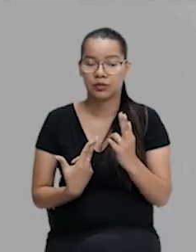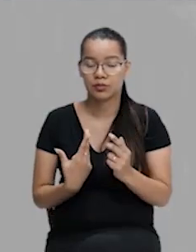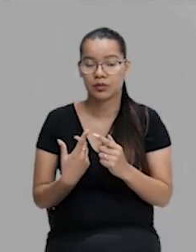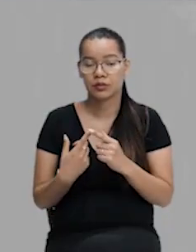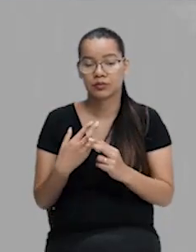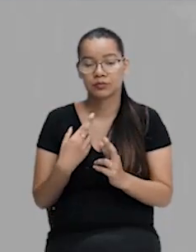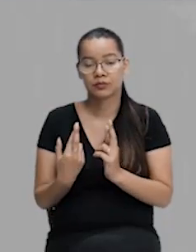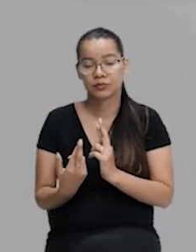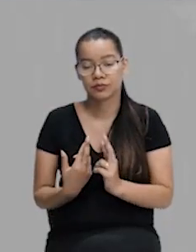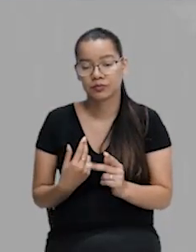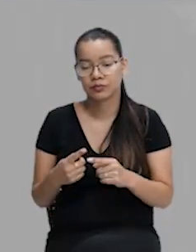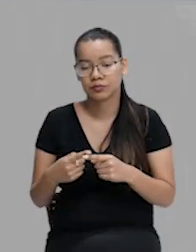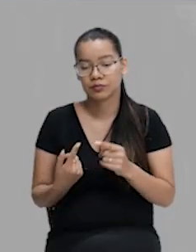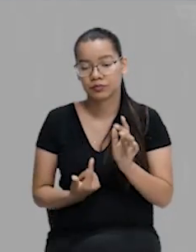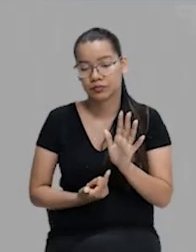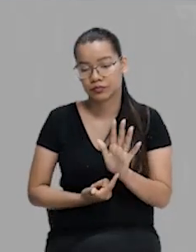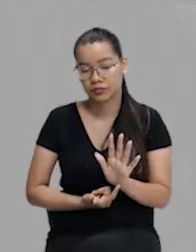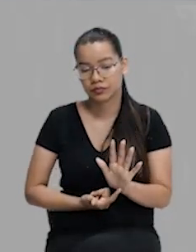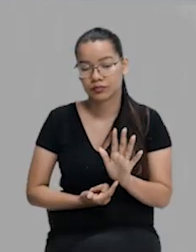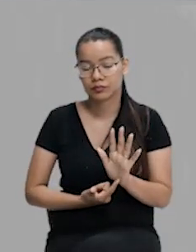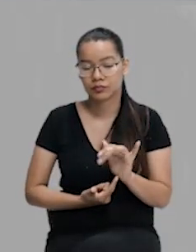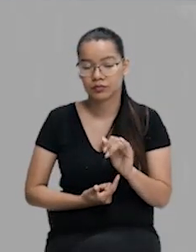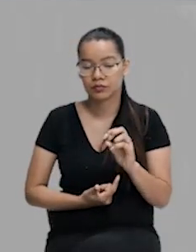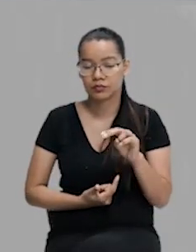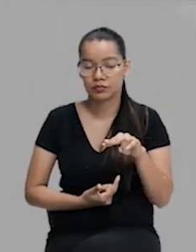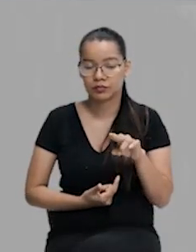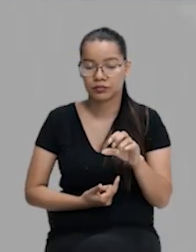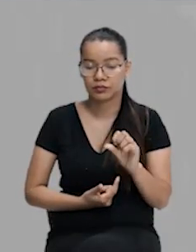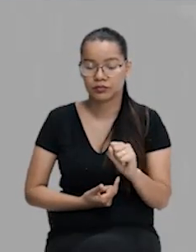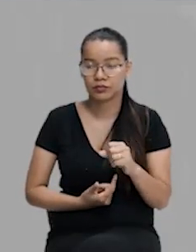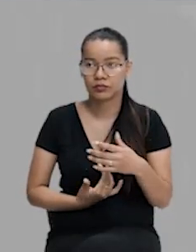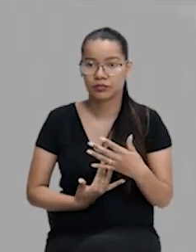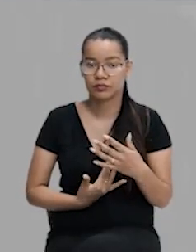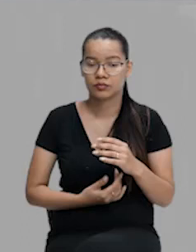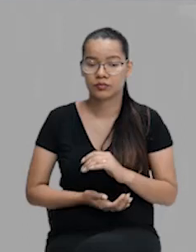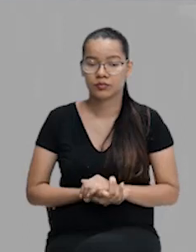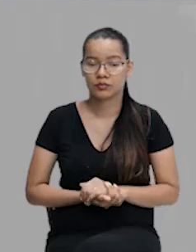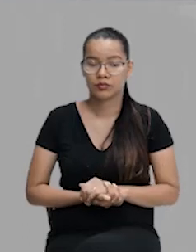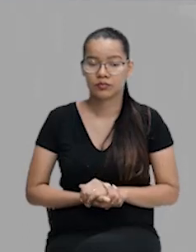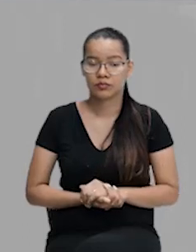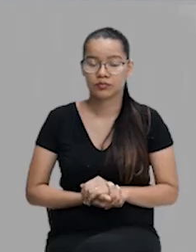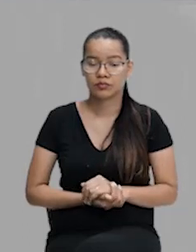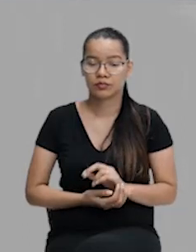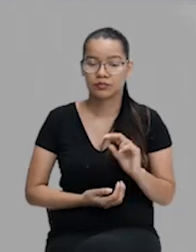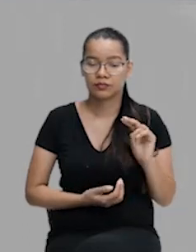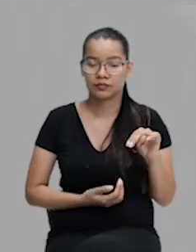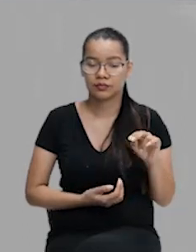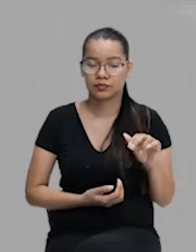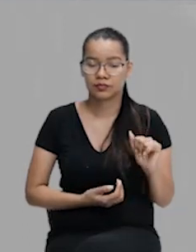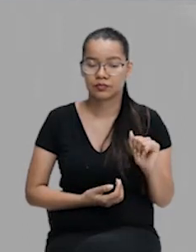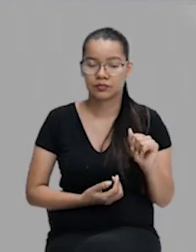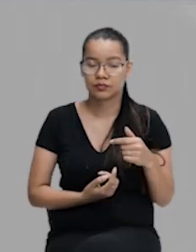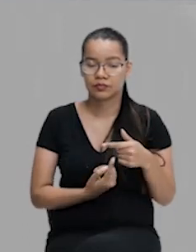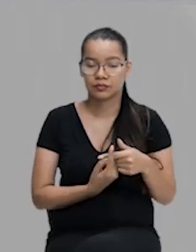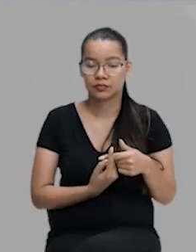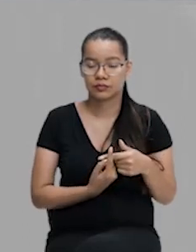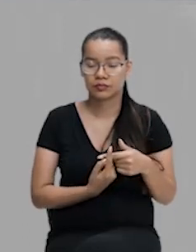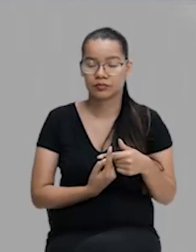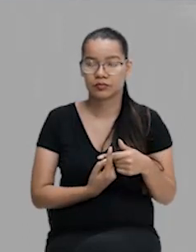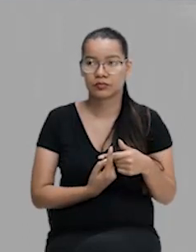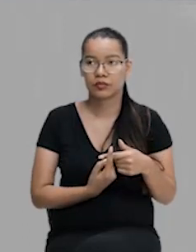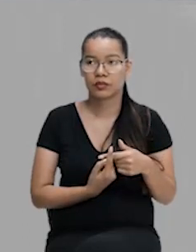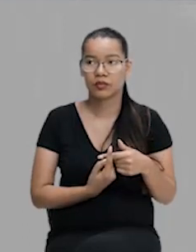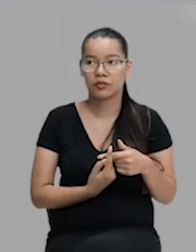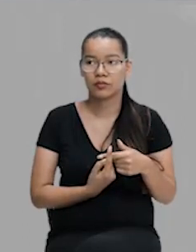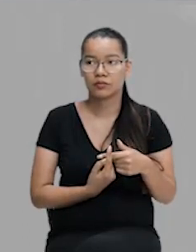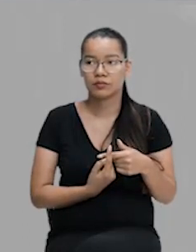íons, certo? Então, o NaOH, né, a base forte, Na+, o íon Na+, o íon